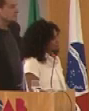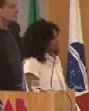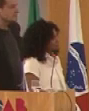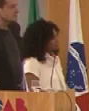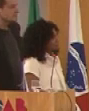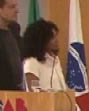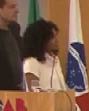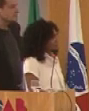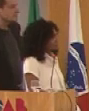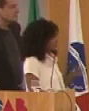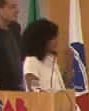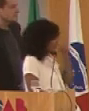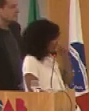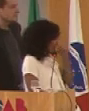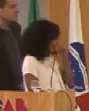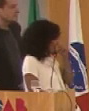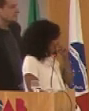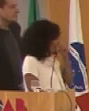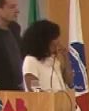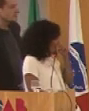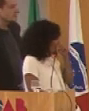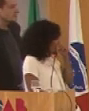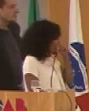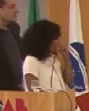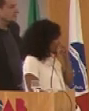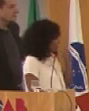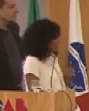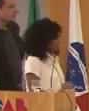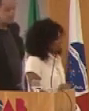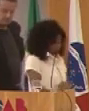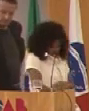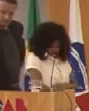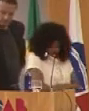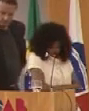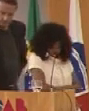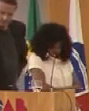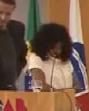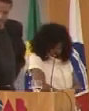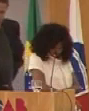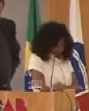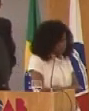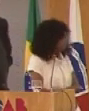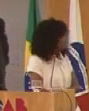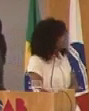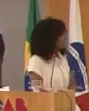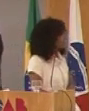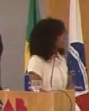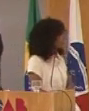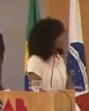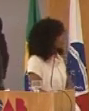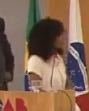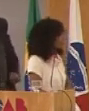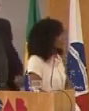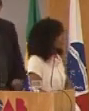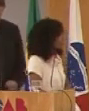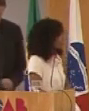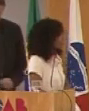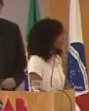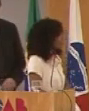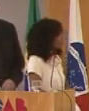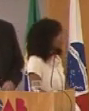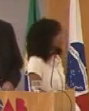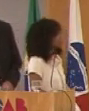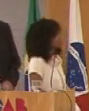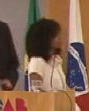de encontro a uma não profissão de fé. Até porque esses atos são feitos em nome de quem deveriam